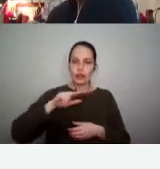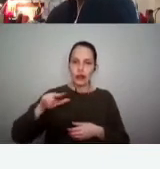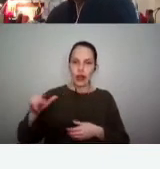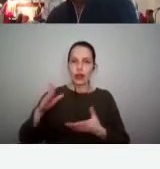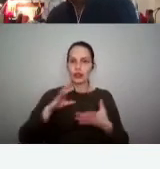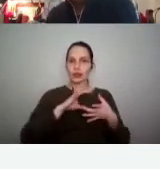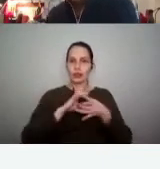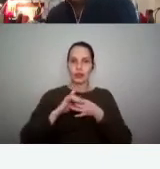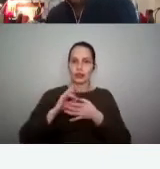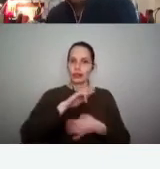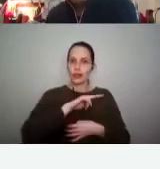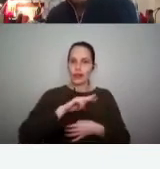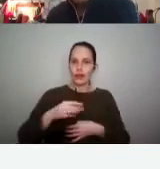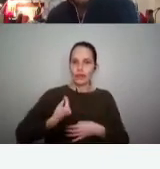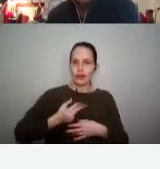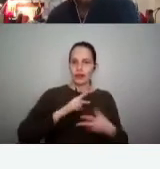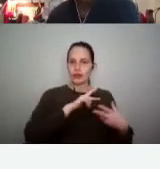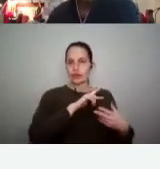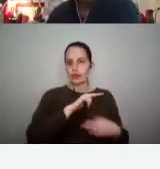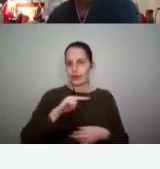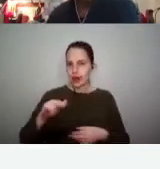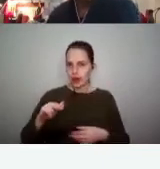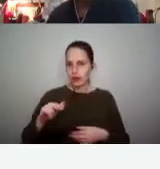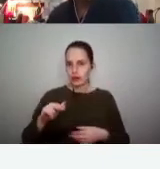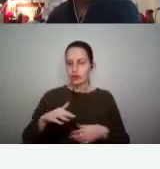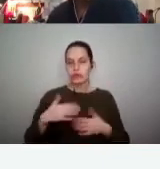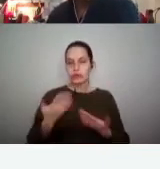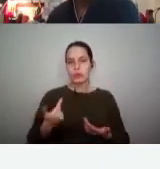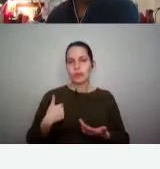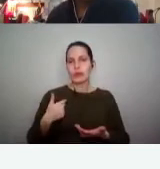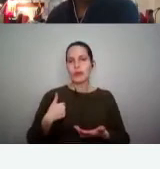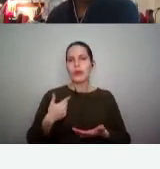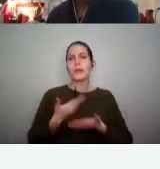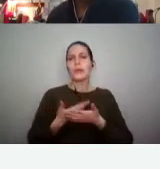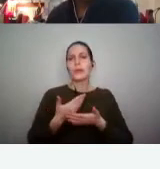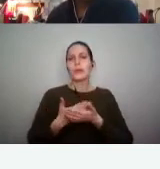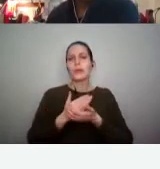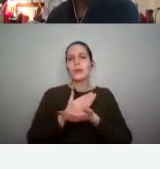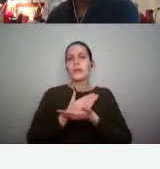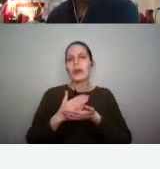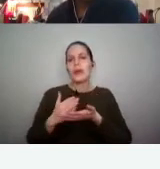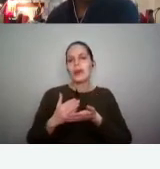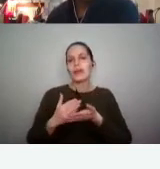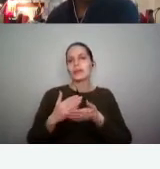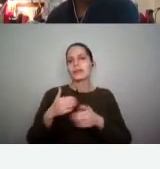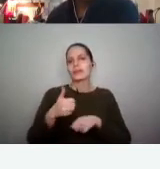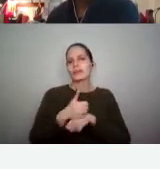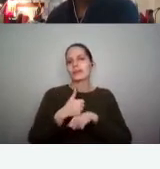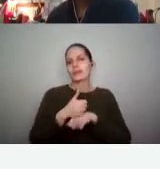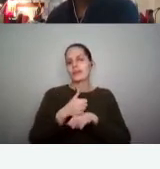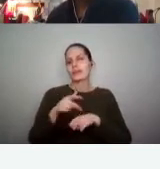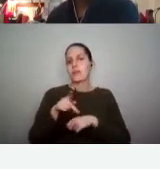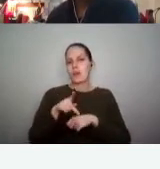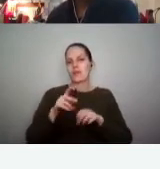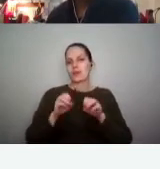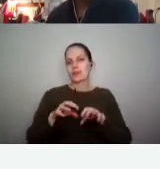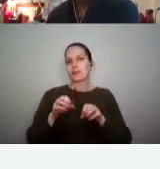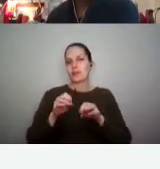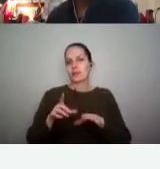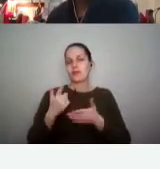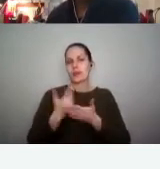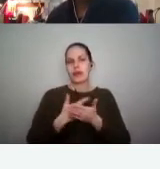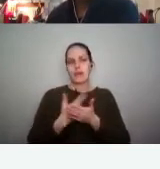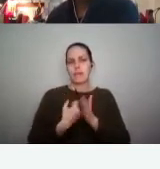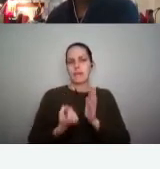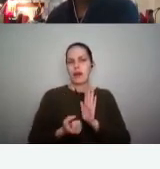Quando eu estudava, foi no início da minha carreira de professora, tinha um dos livros que me marcou muito a minha